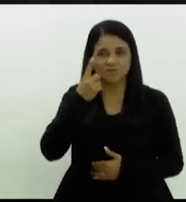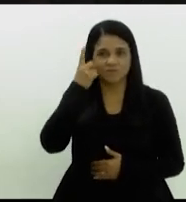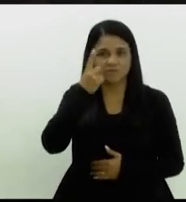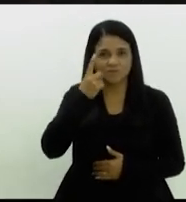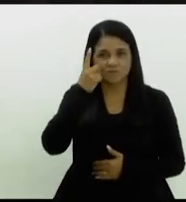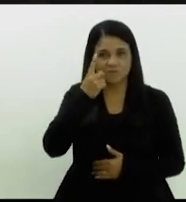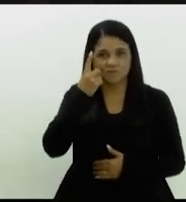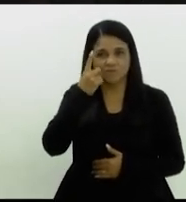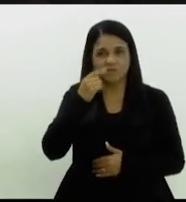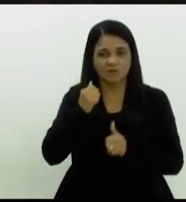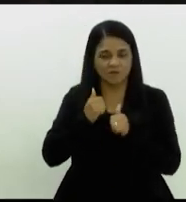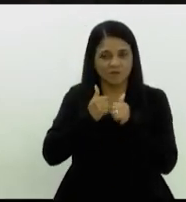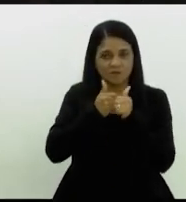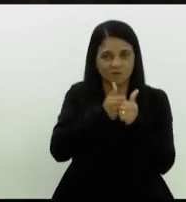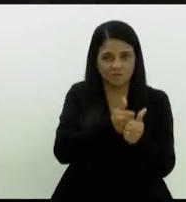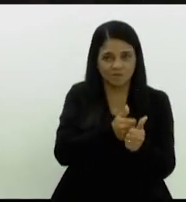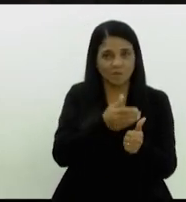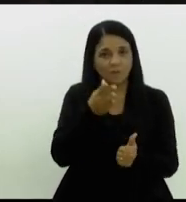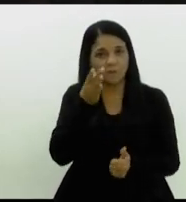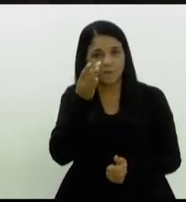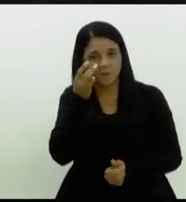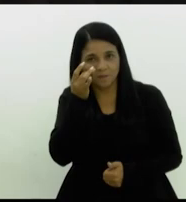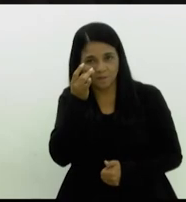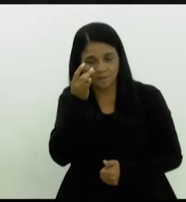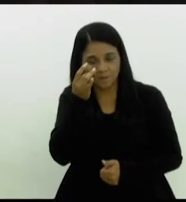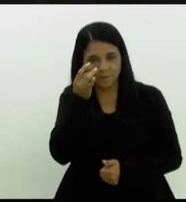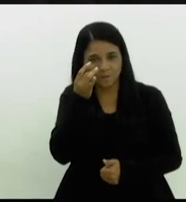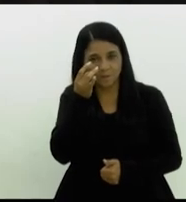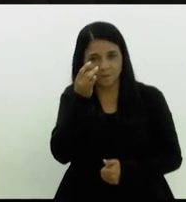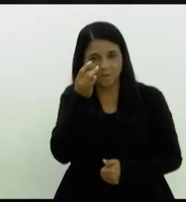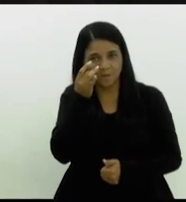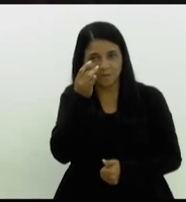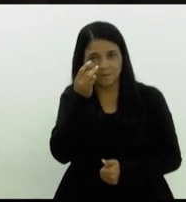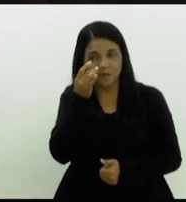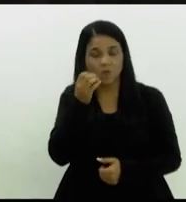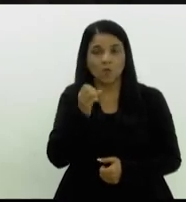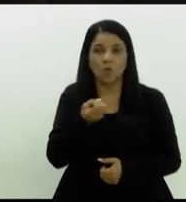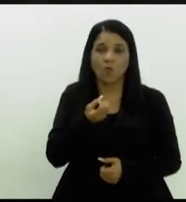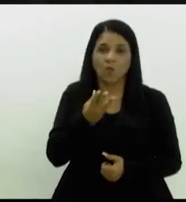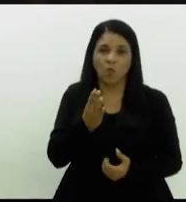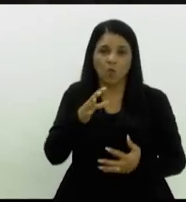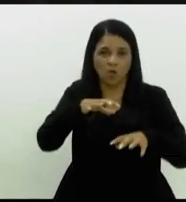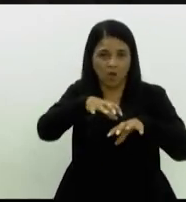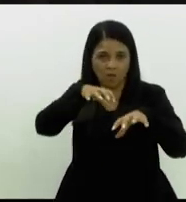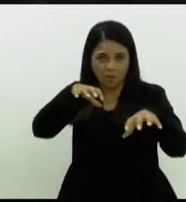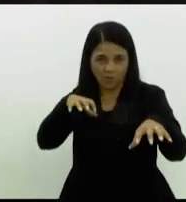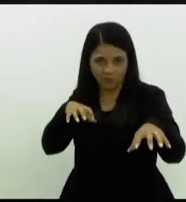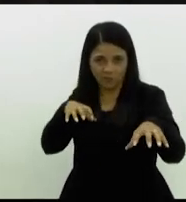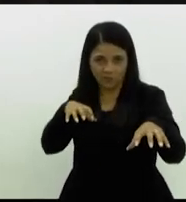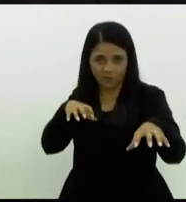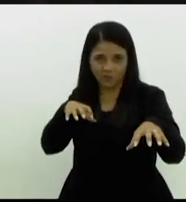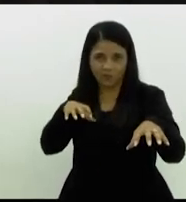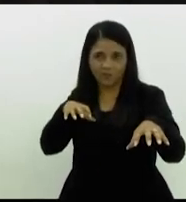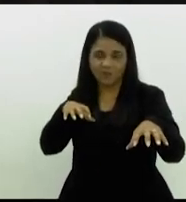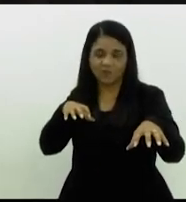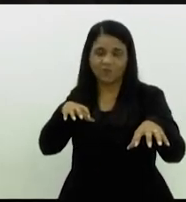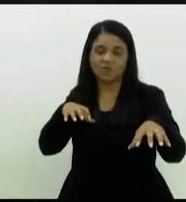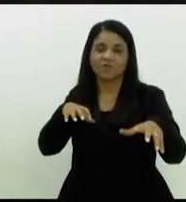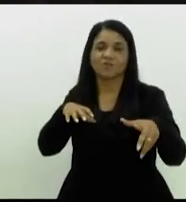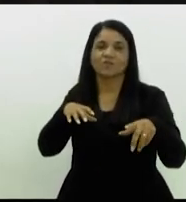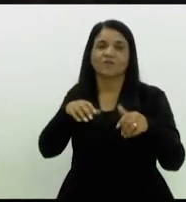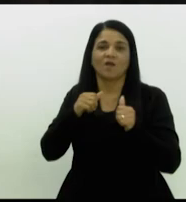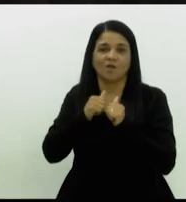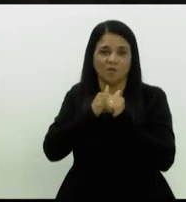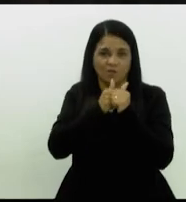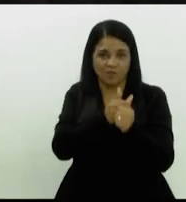nos acompanham presencialmente ou de forma remota, senhoras e